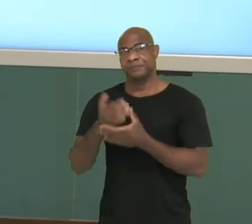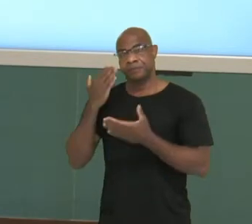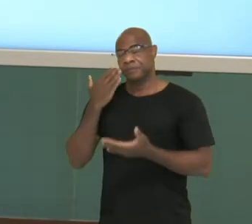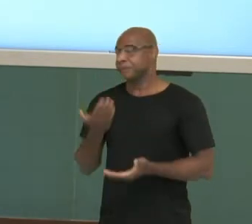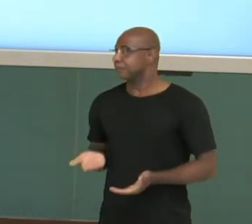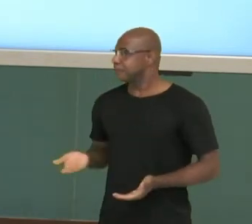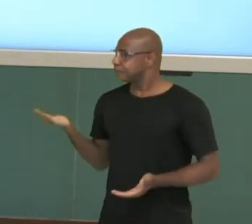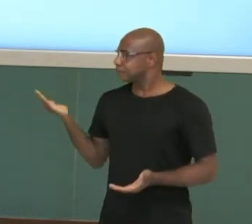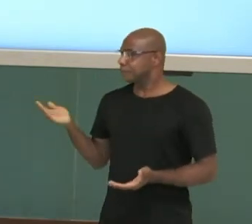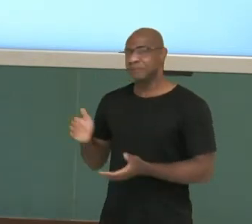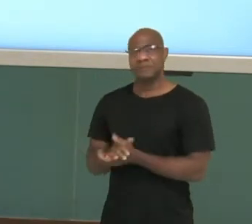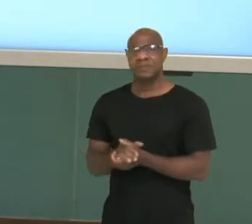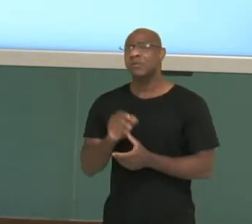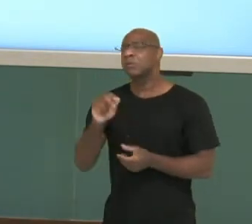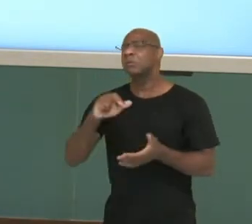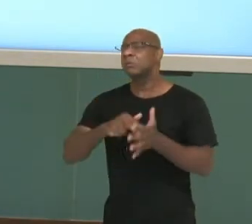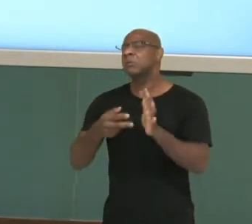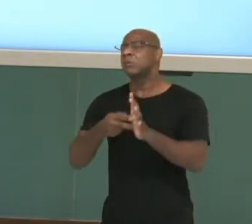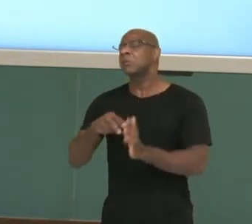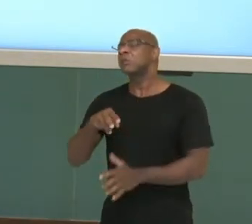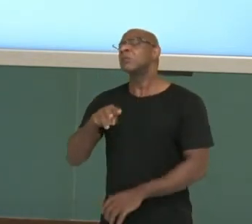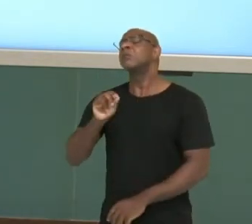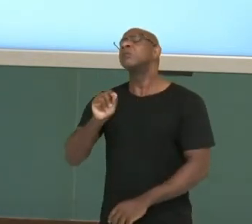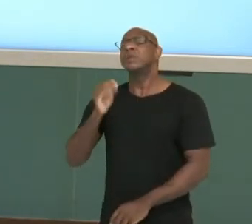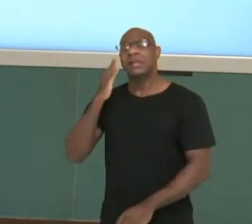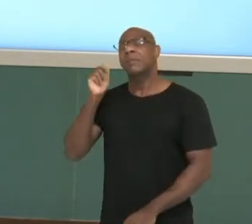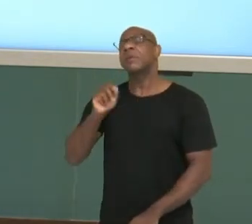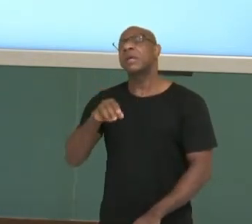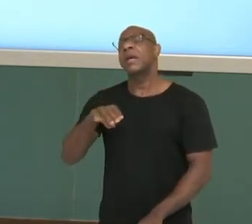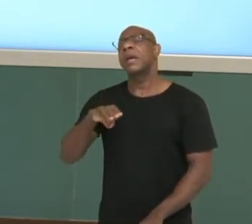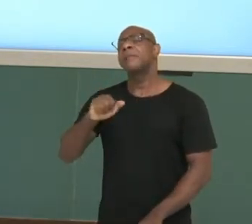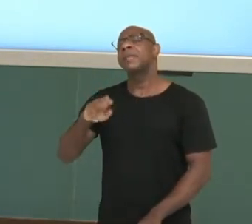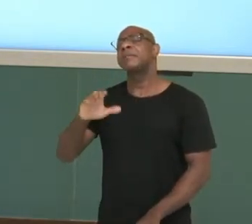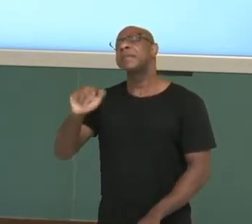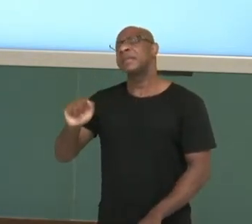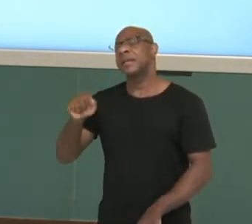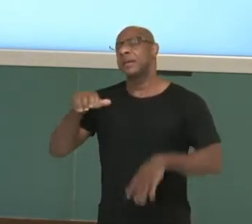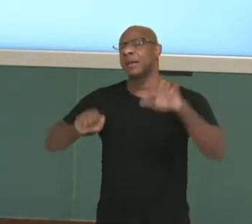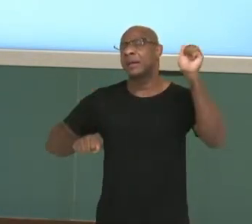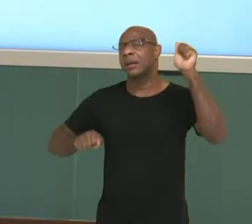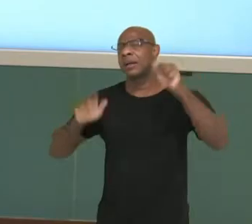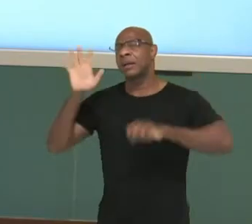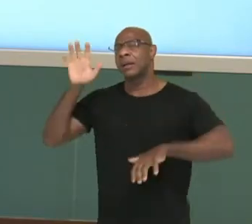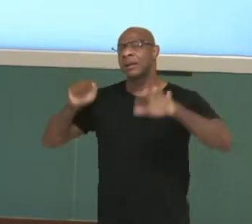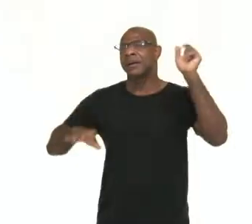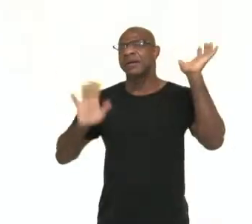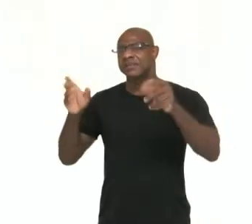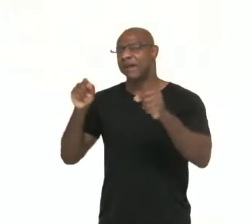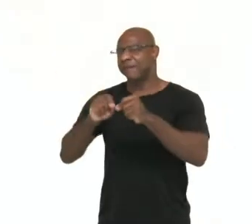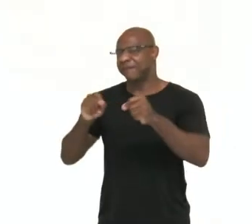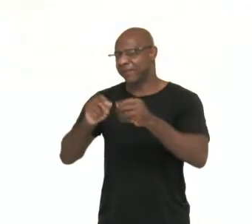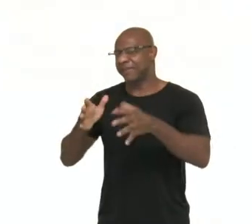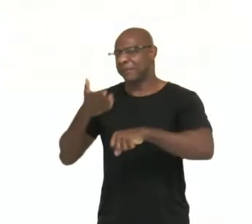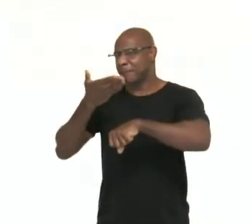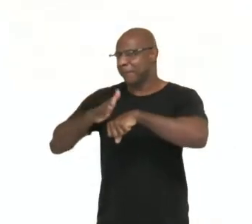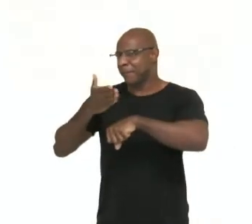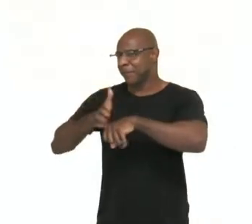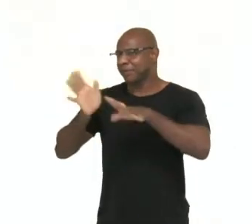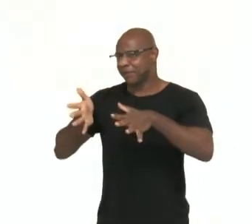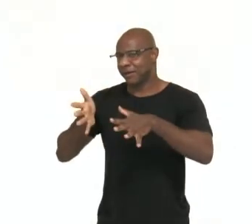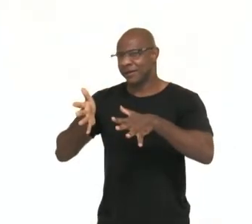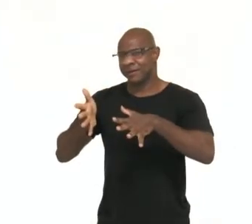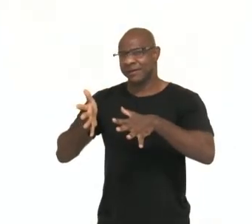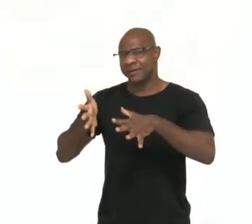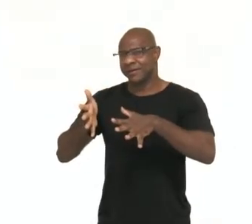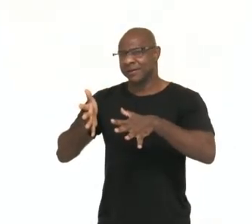você sabe o que é mímica? Já realizou alguma atividade envolvendo esta